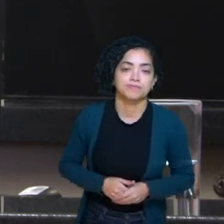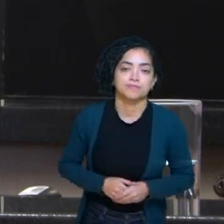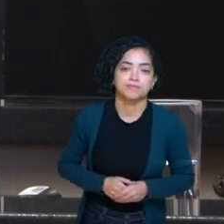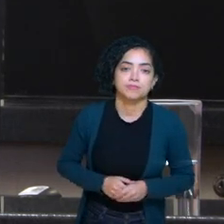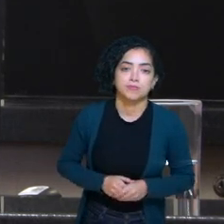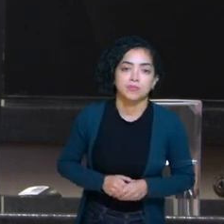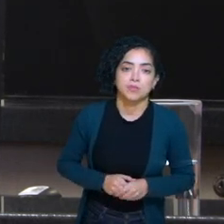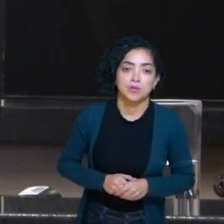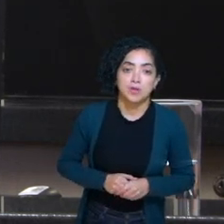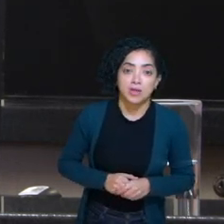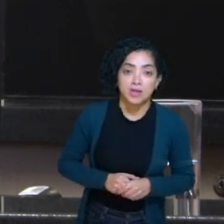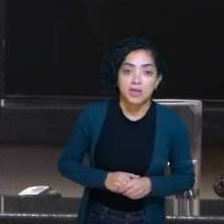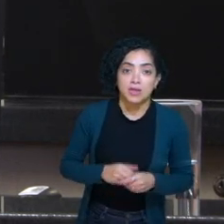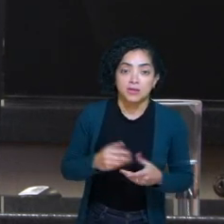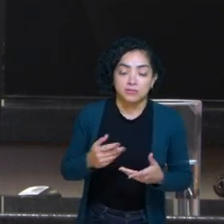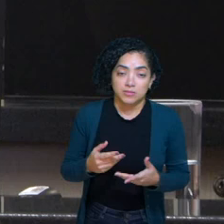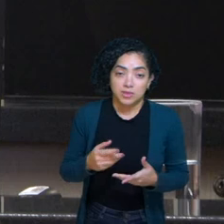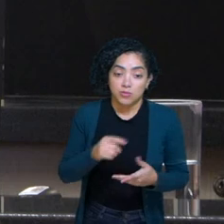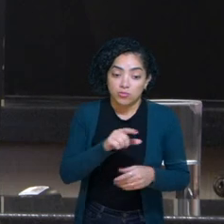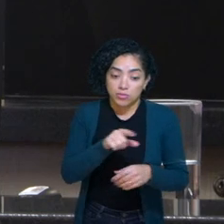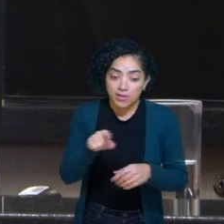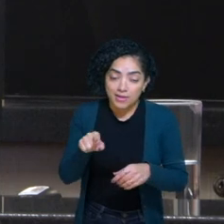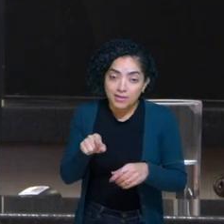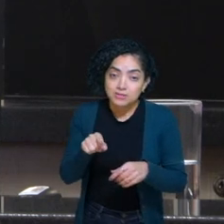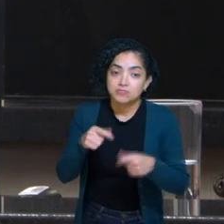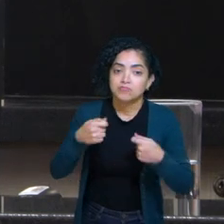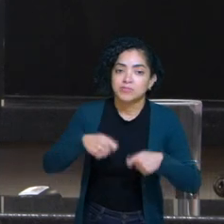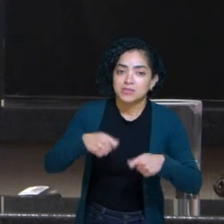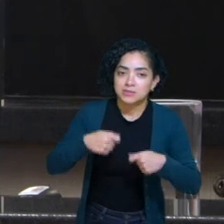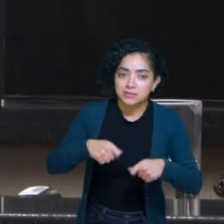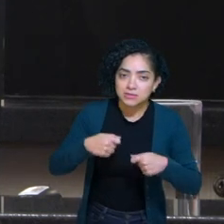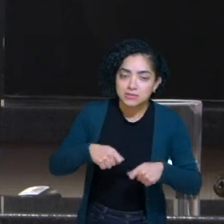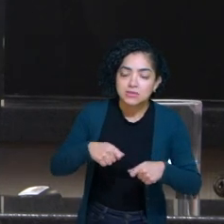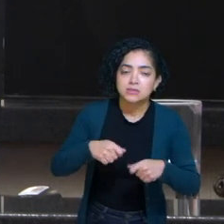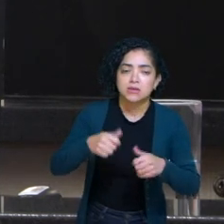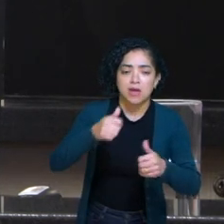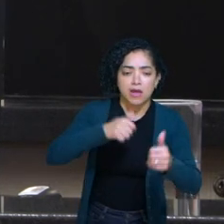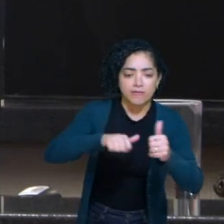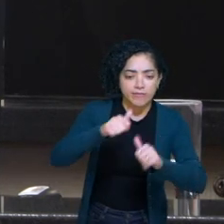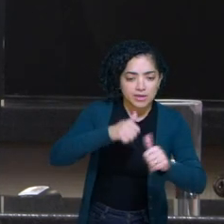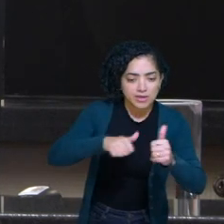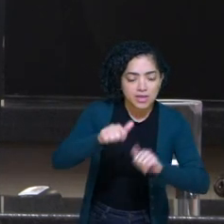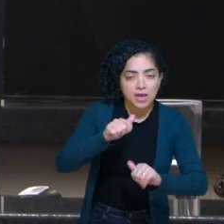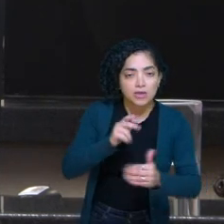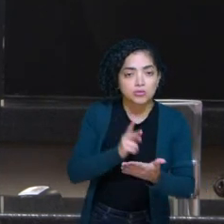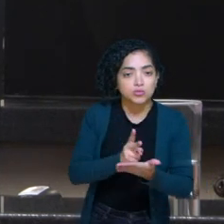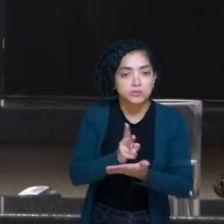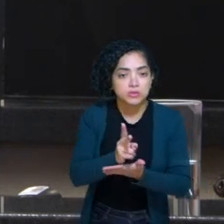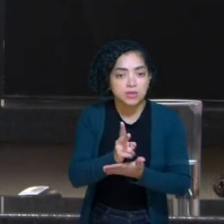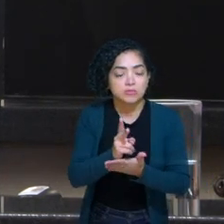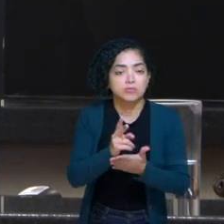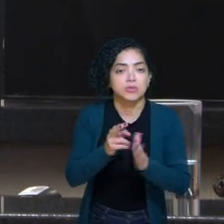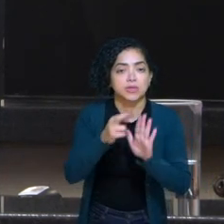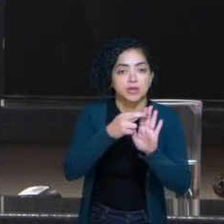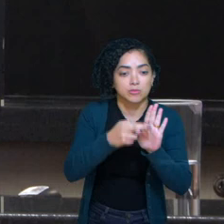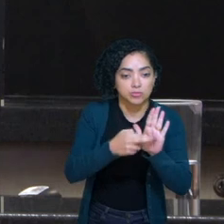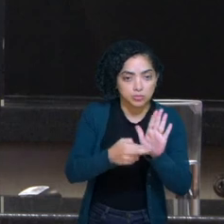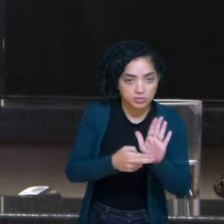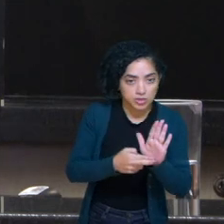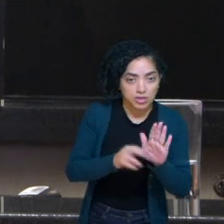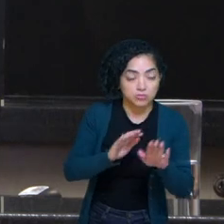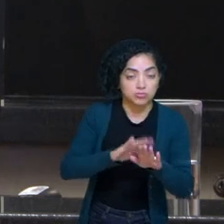oferta dos cursos de licenciatura precisam ser permanente avaliado e regulamentado pela sociedade